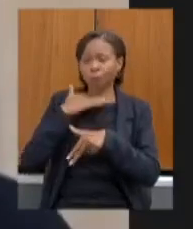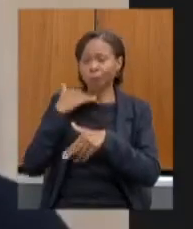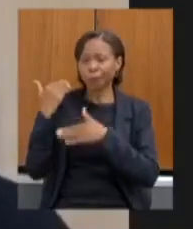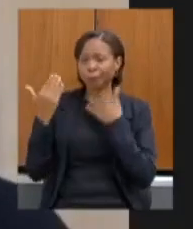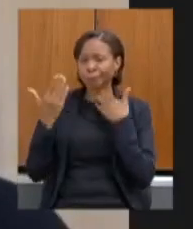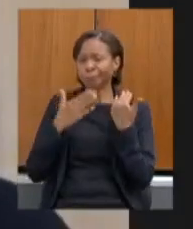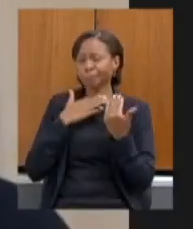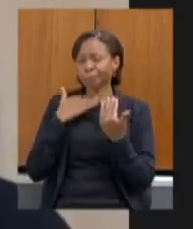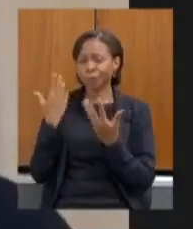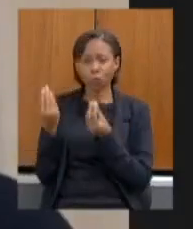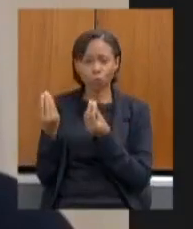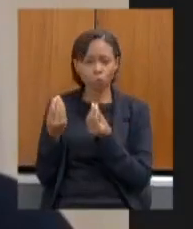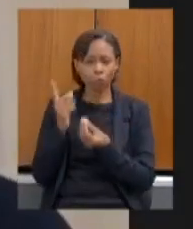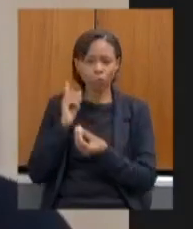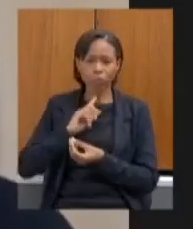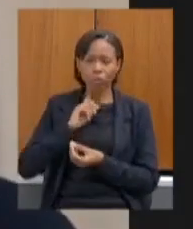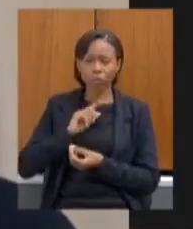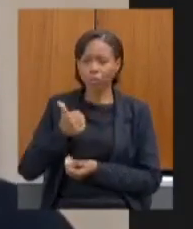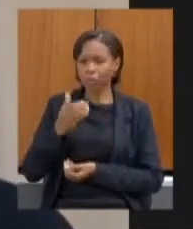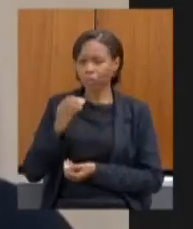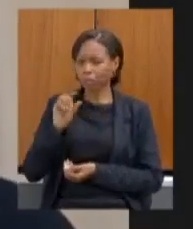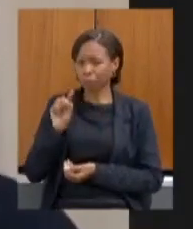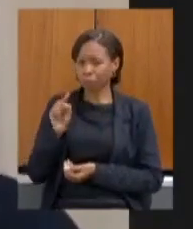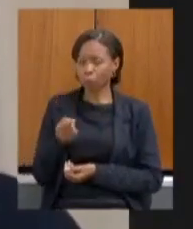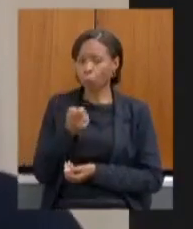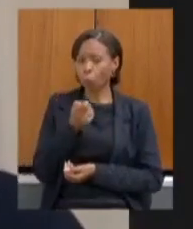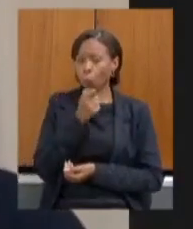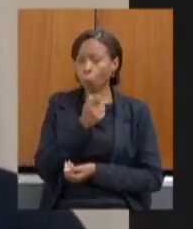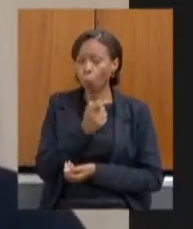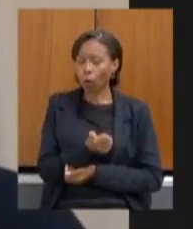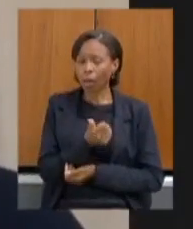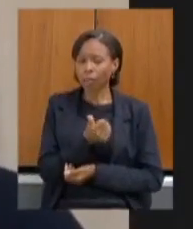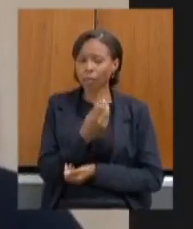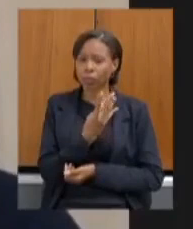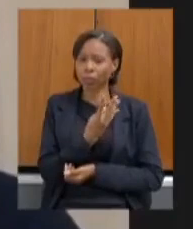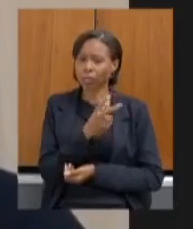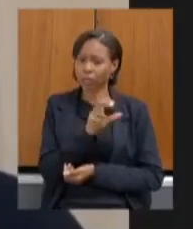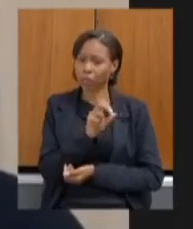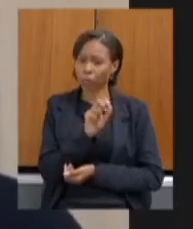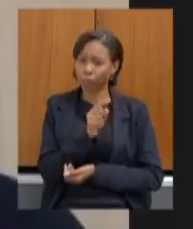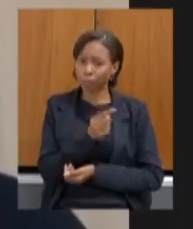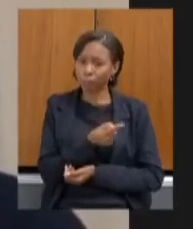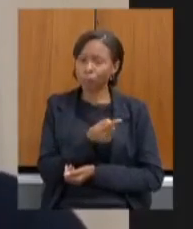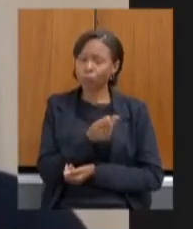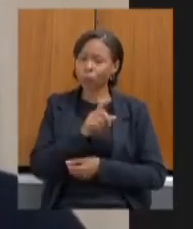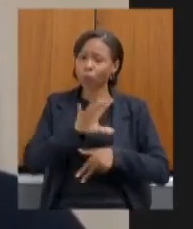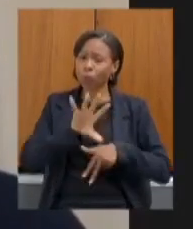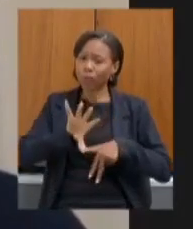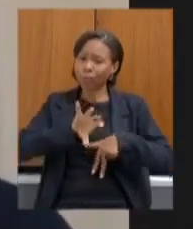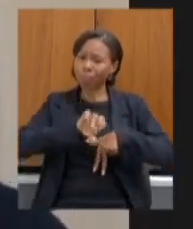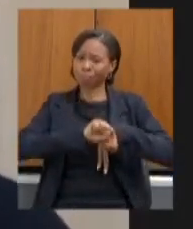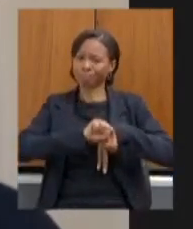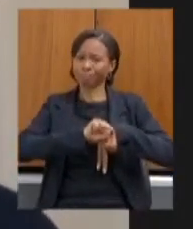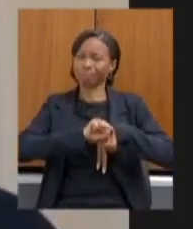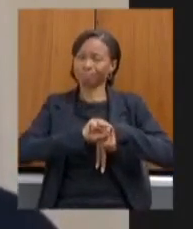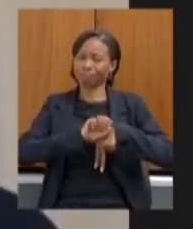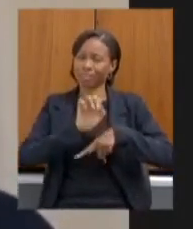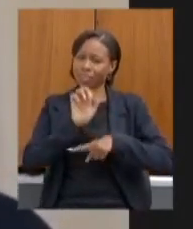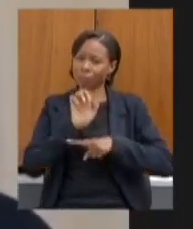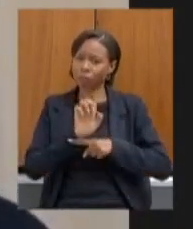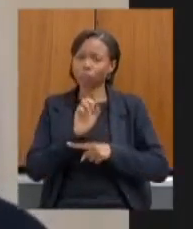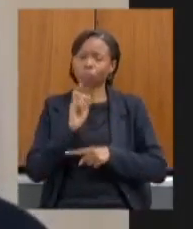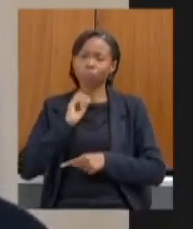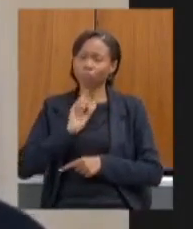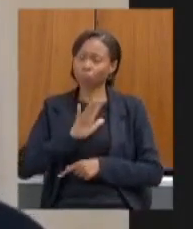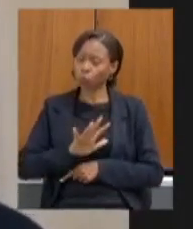Gerais, já estamos aí beirando os 450 mil infectados em todo o estado e é necessário que